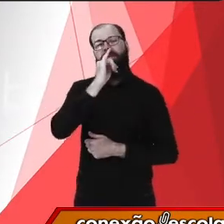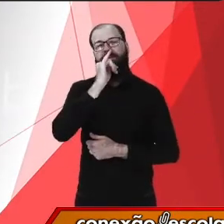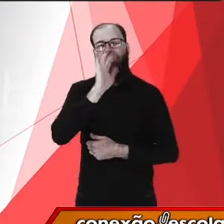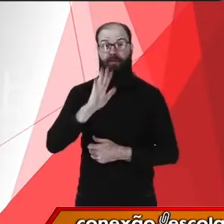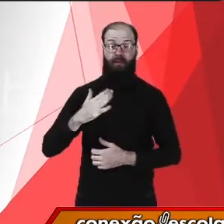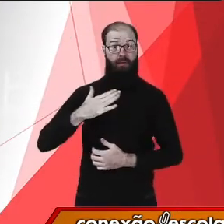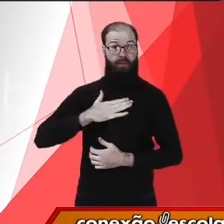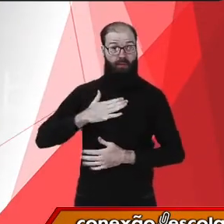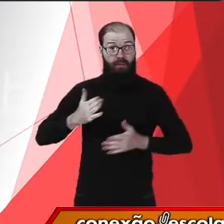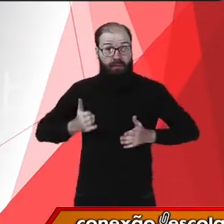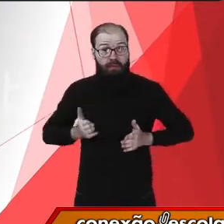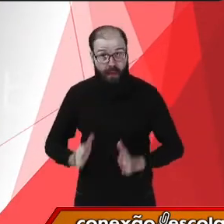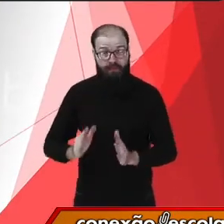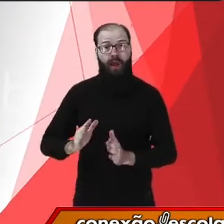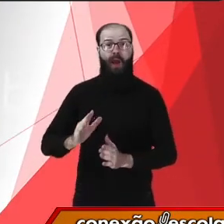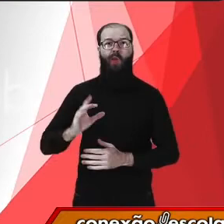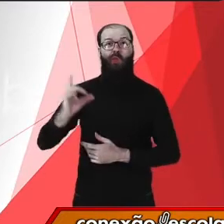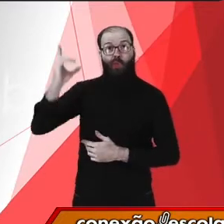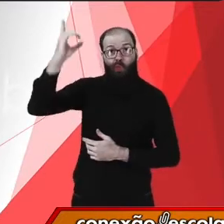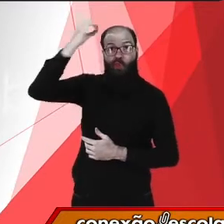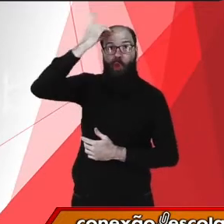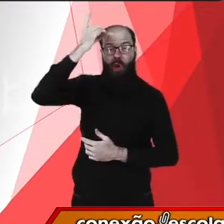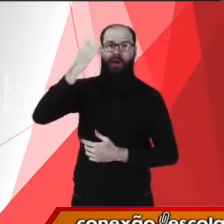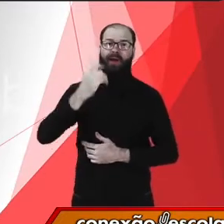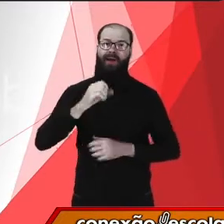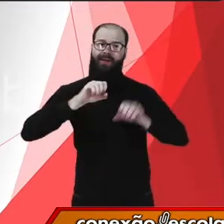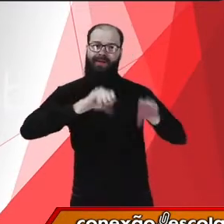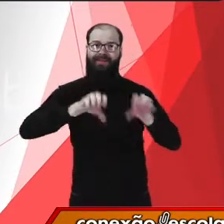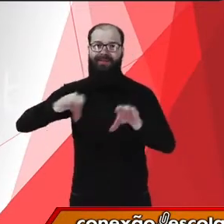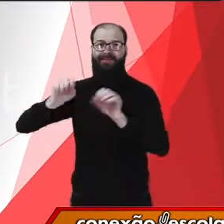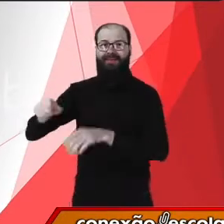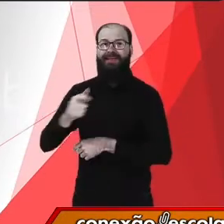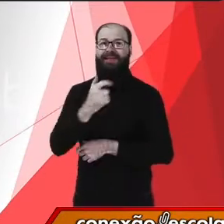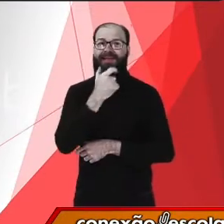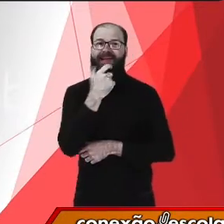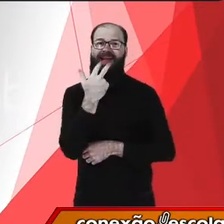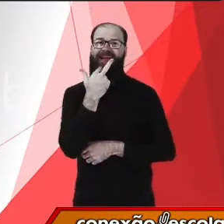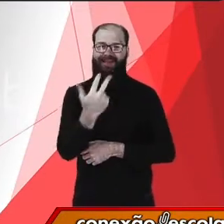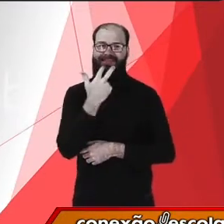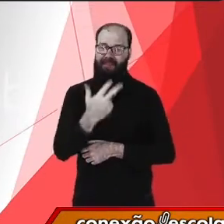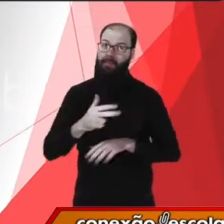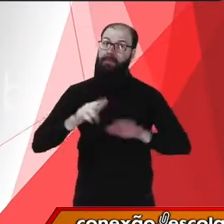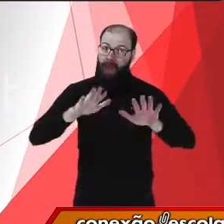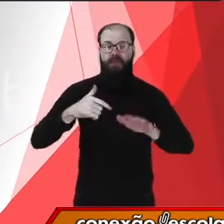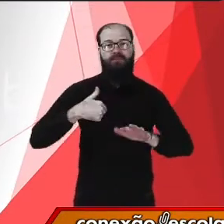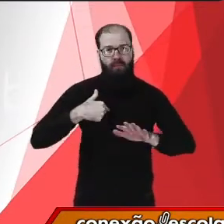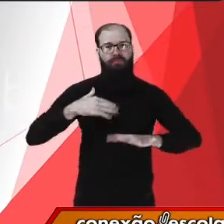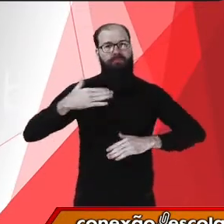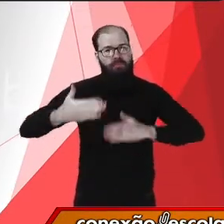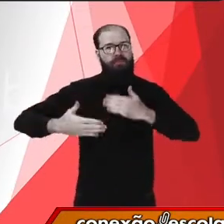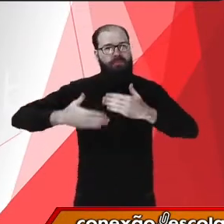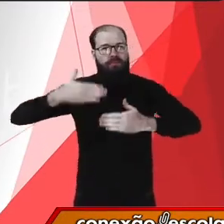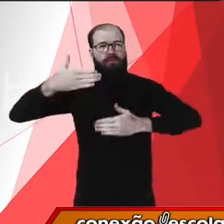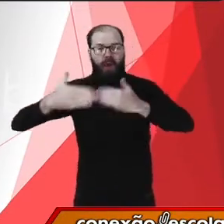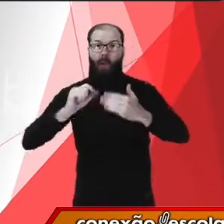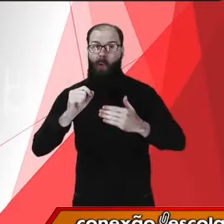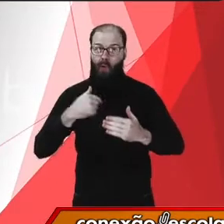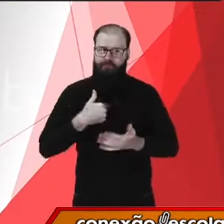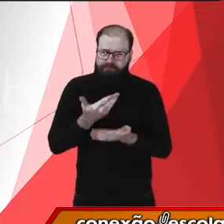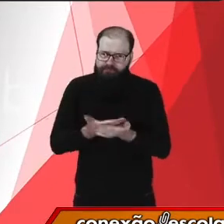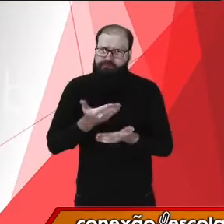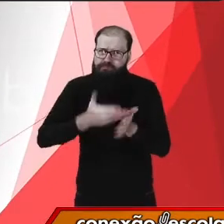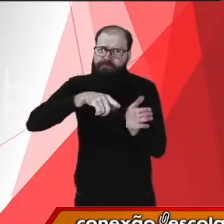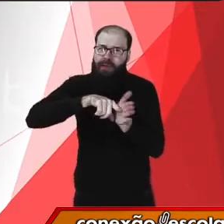de ensinar inglês aos meus alunos. Mas com o tempo eu aperfeiçoei a minha habilidade de ensinar. E